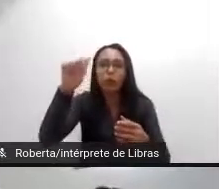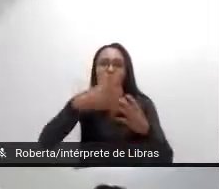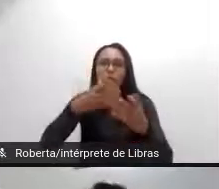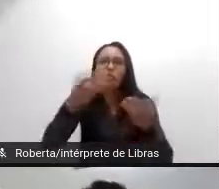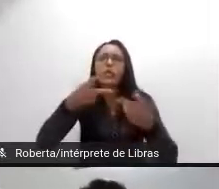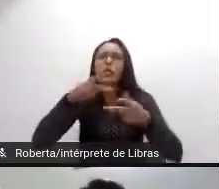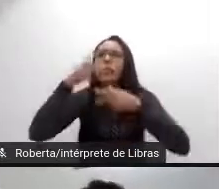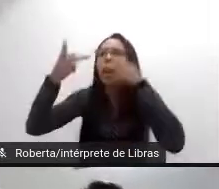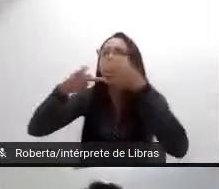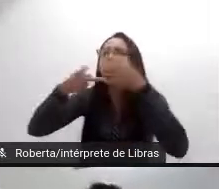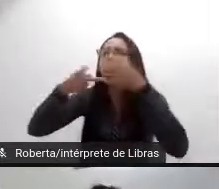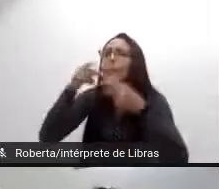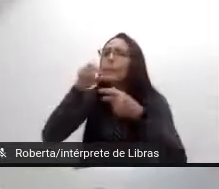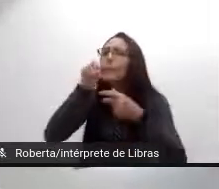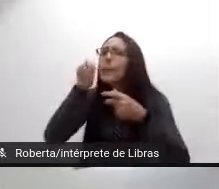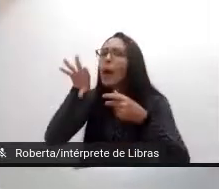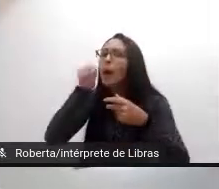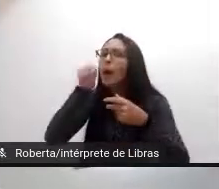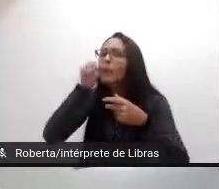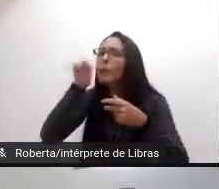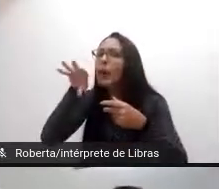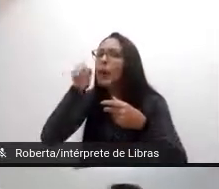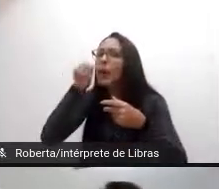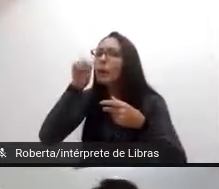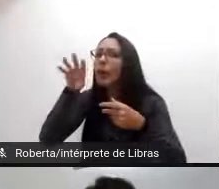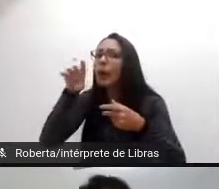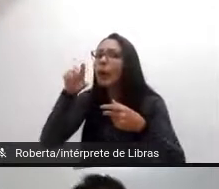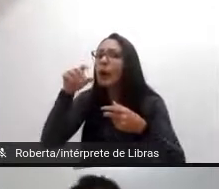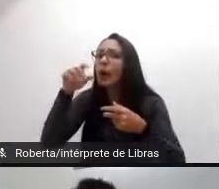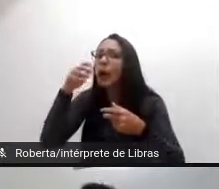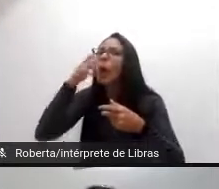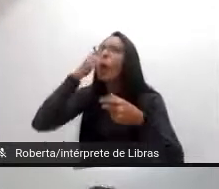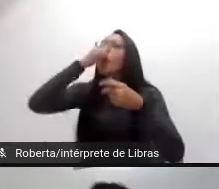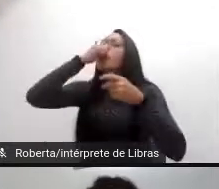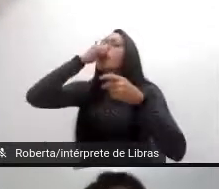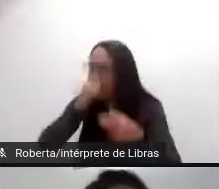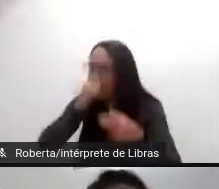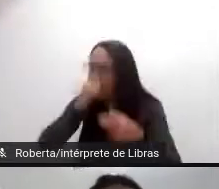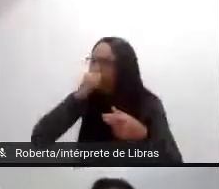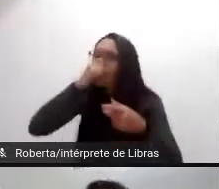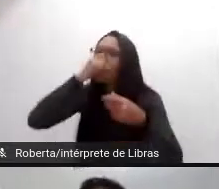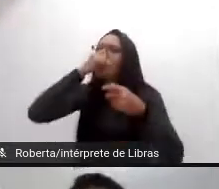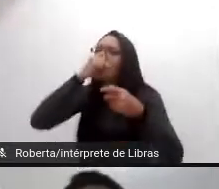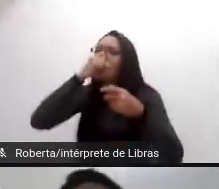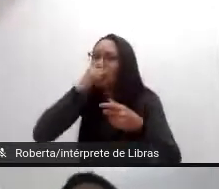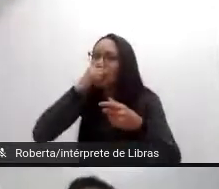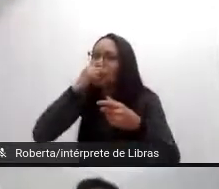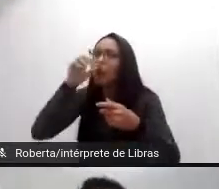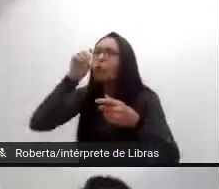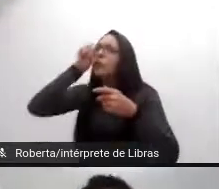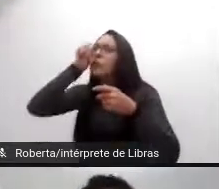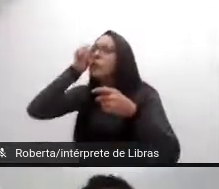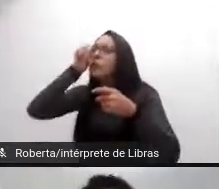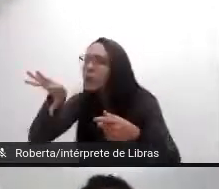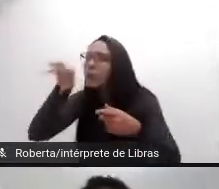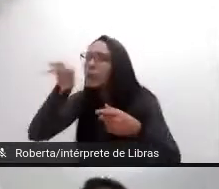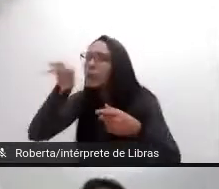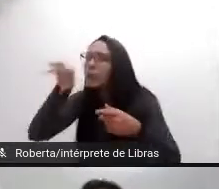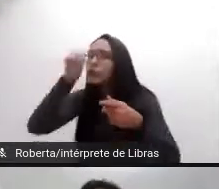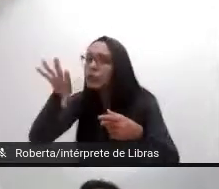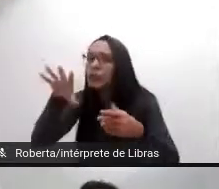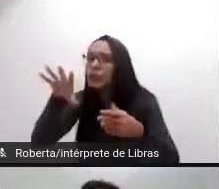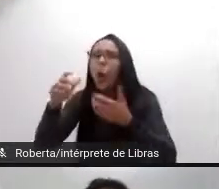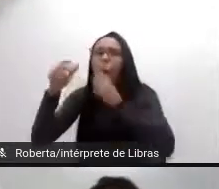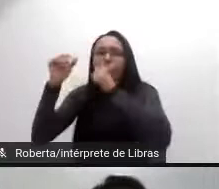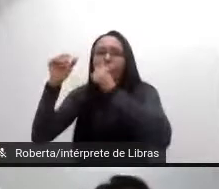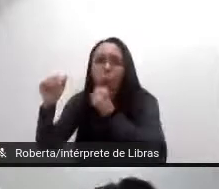falar pela boca, ao espirrar pelo nariz e boca e ao tossir pelo nariz e pela boca. Eu não